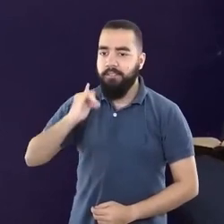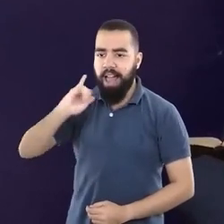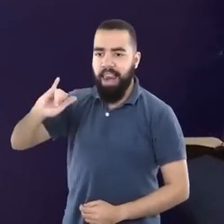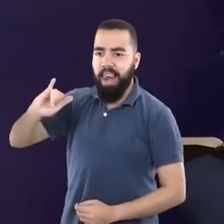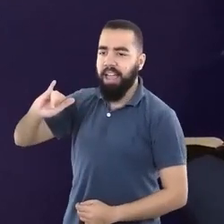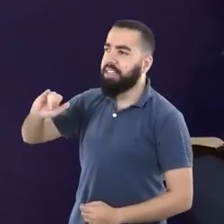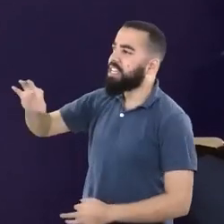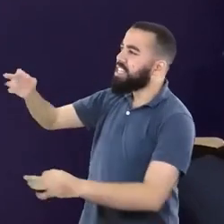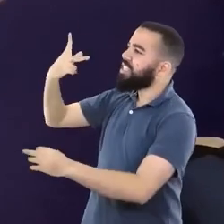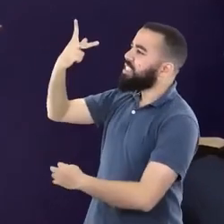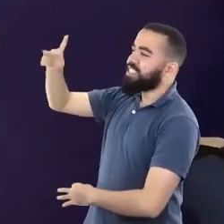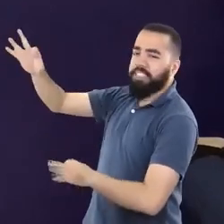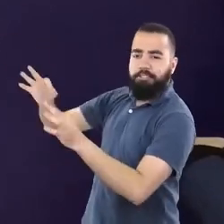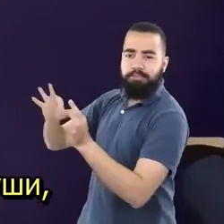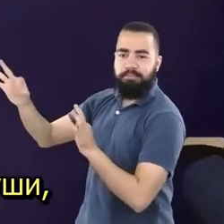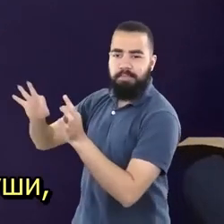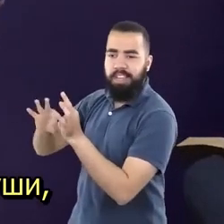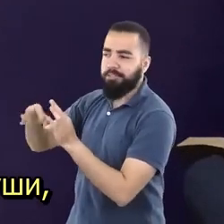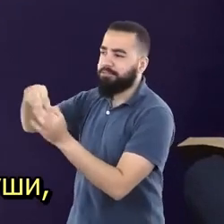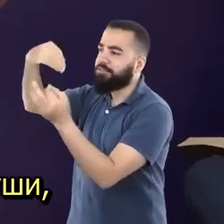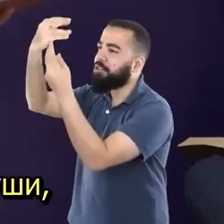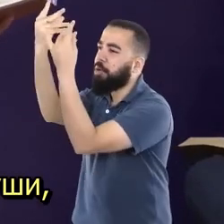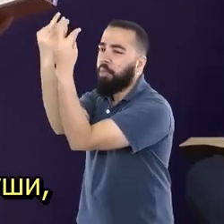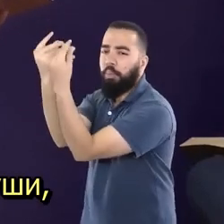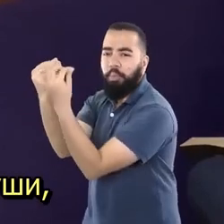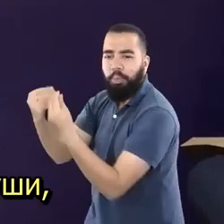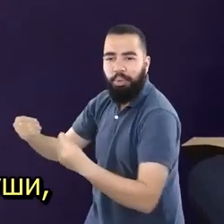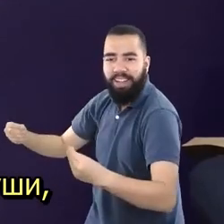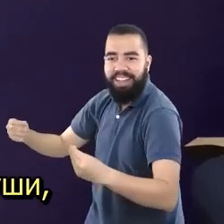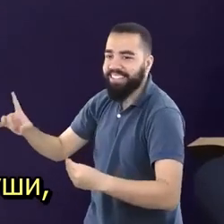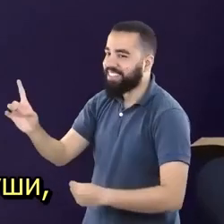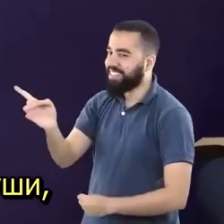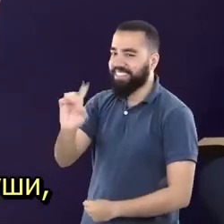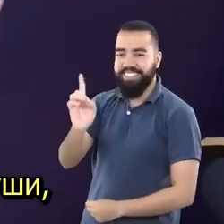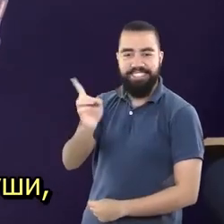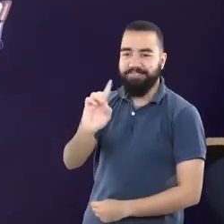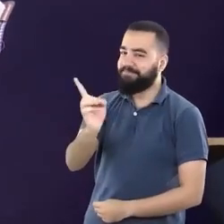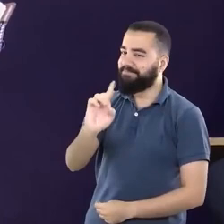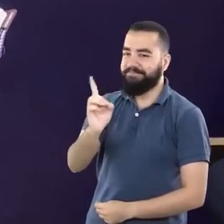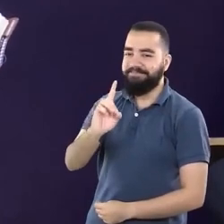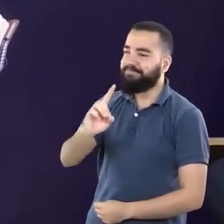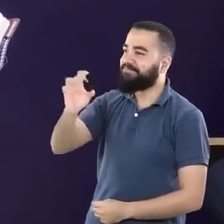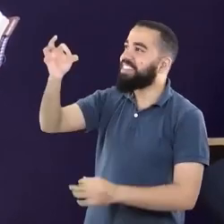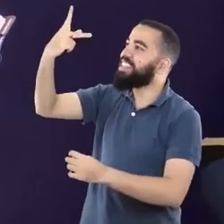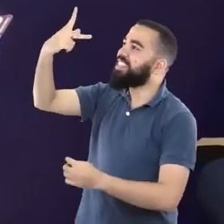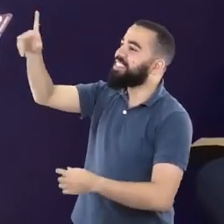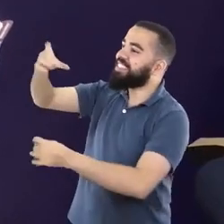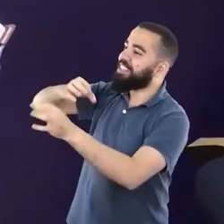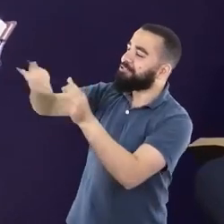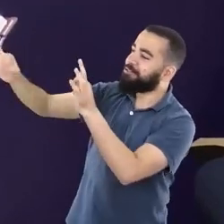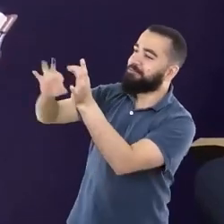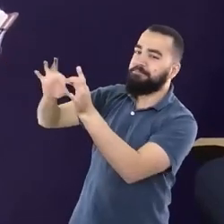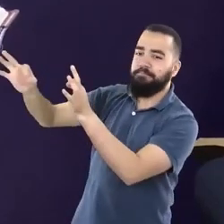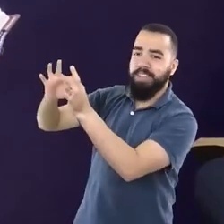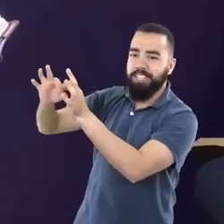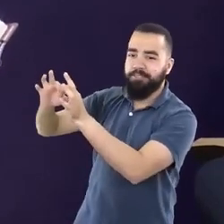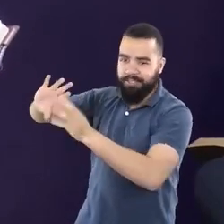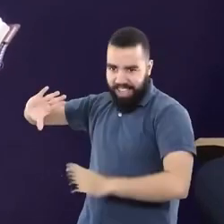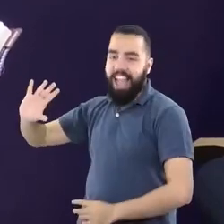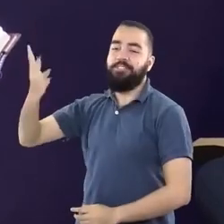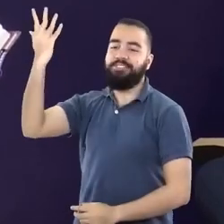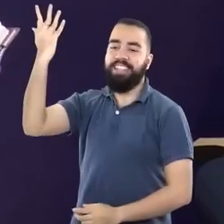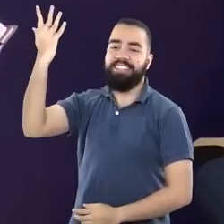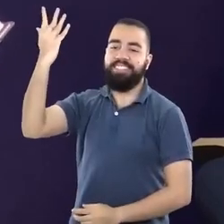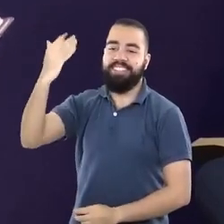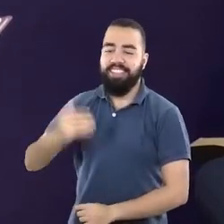Entender isso é libertador. Entender isso traz restauração para a alma. Você saber que a sua vida não é uma lasca